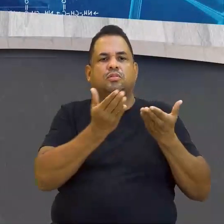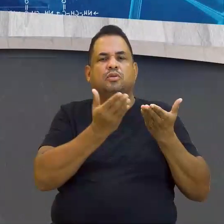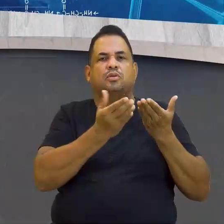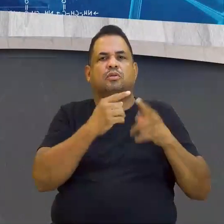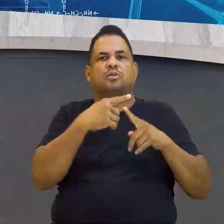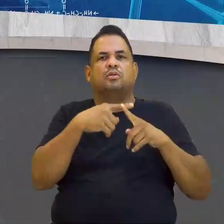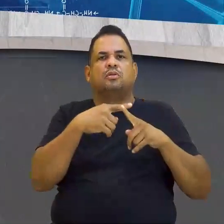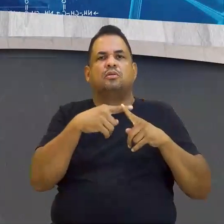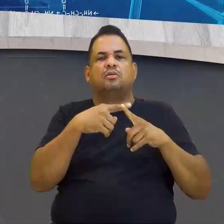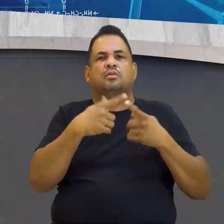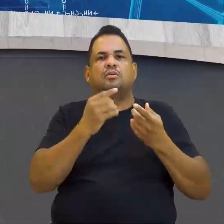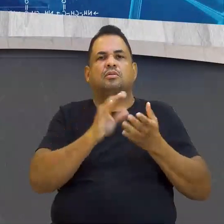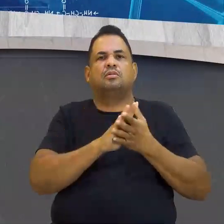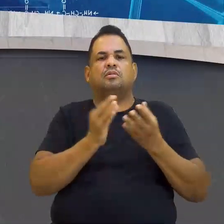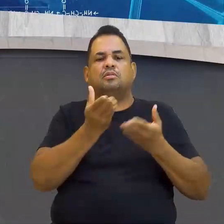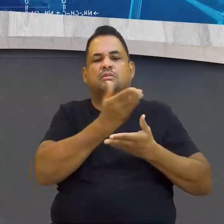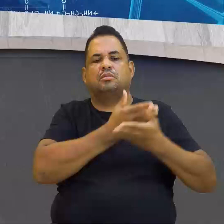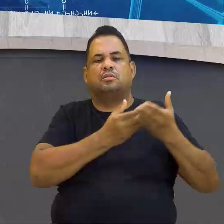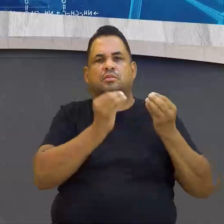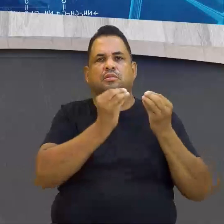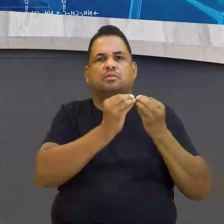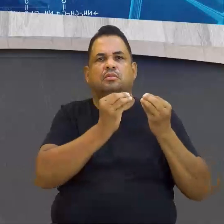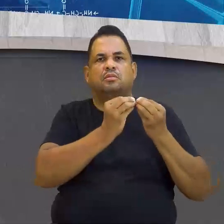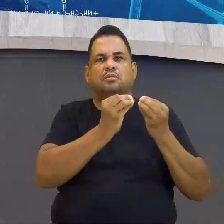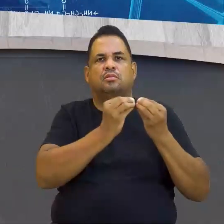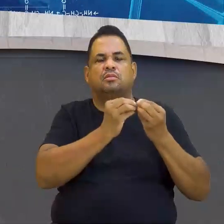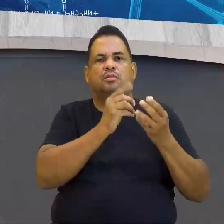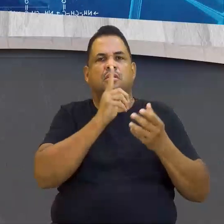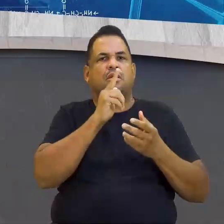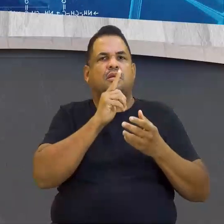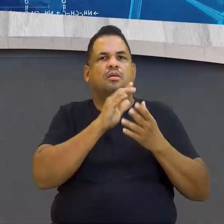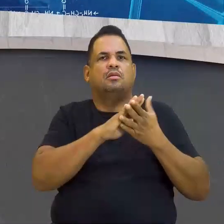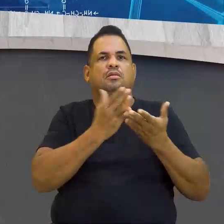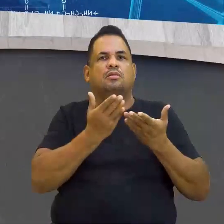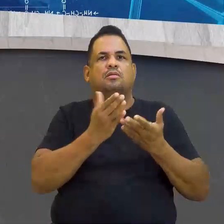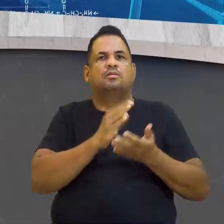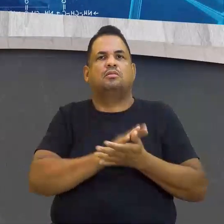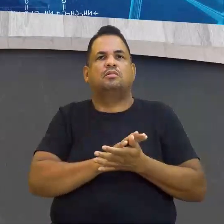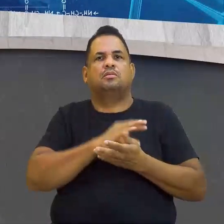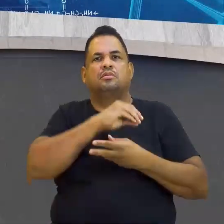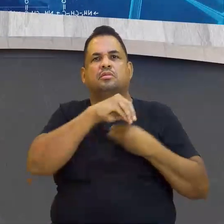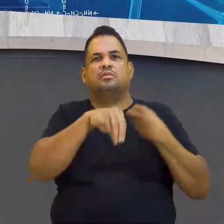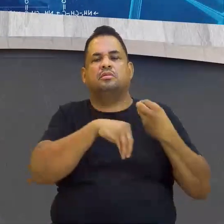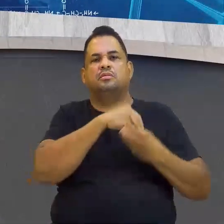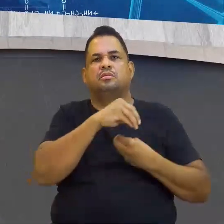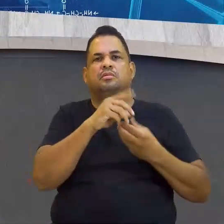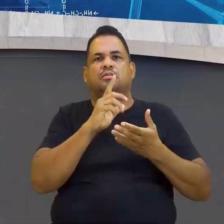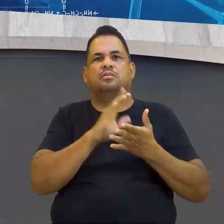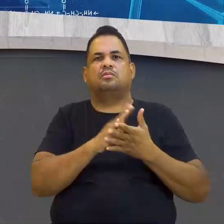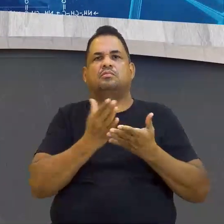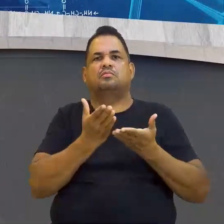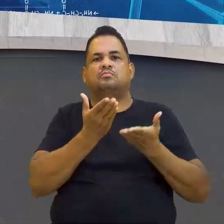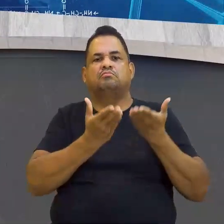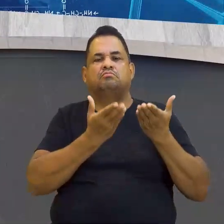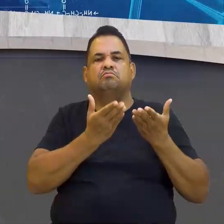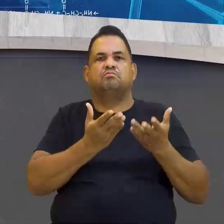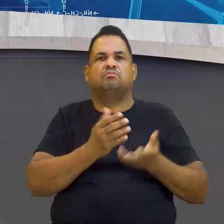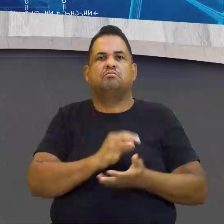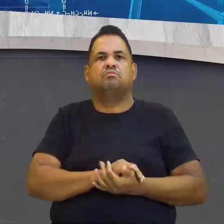as partículas do sal com a da água vão fazer com que a mistura sal e água fique mais